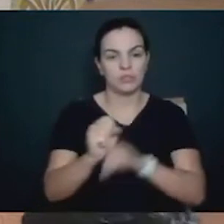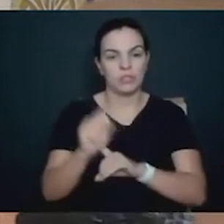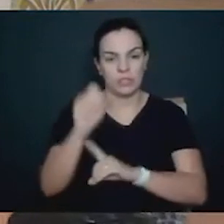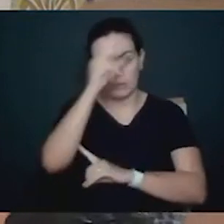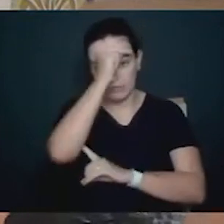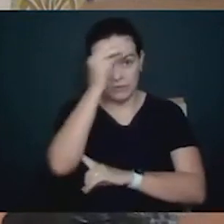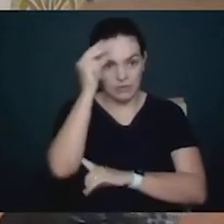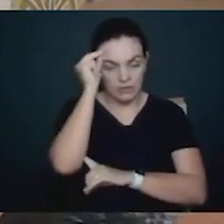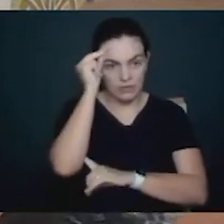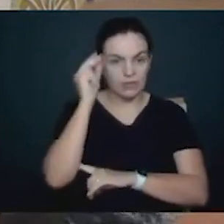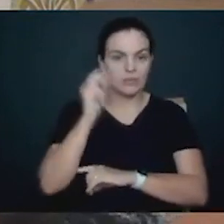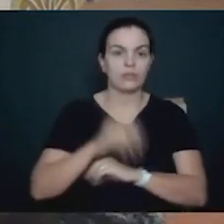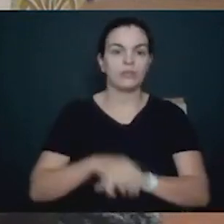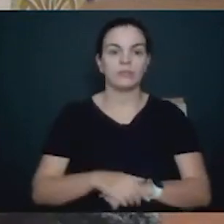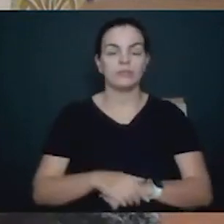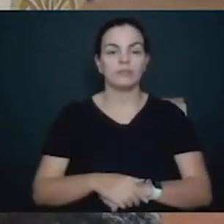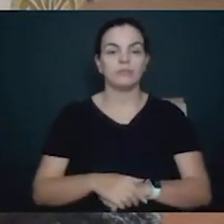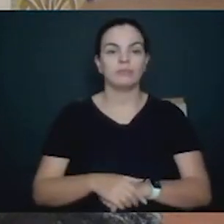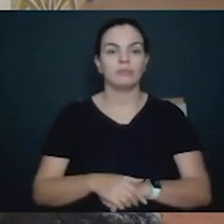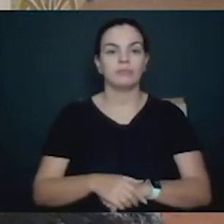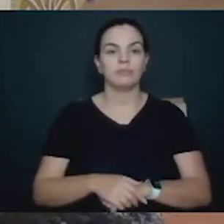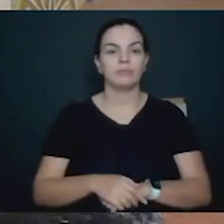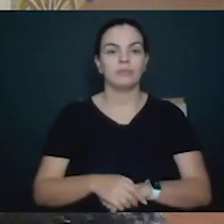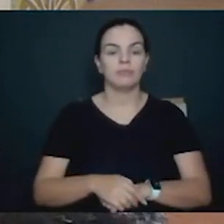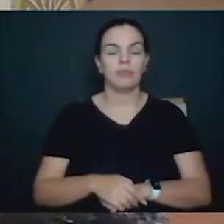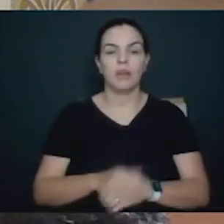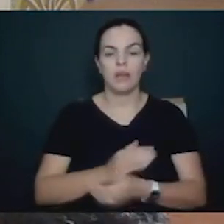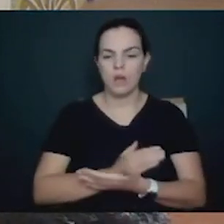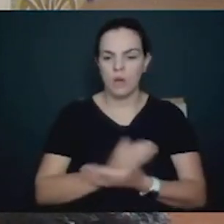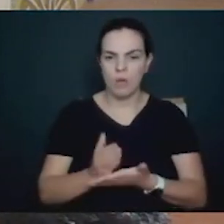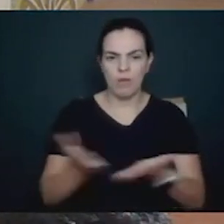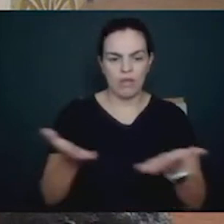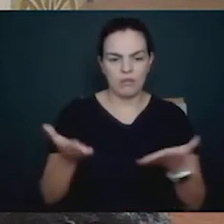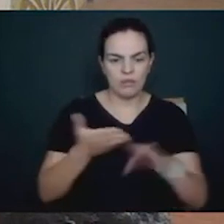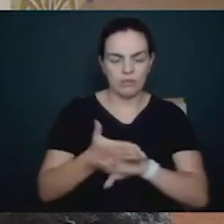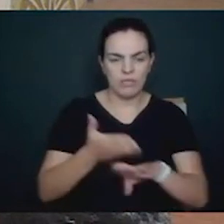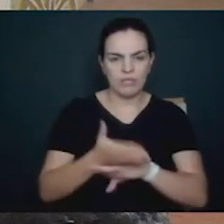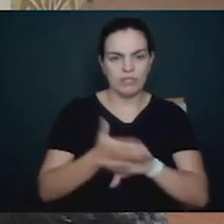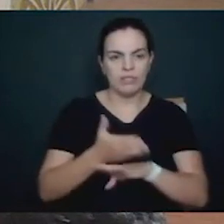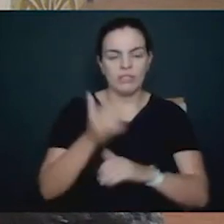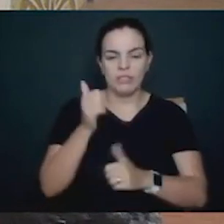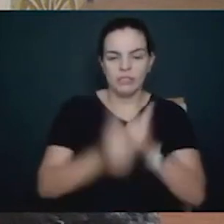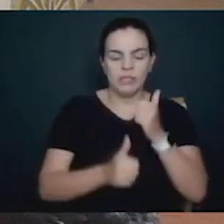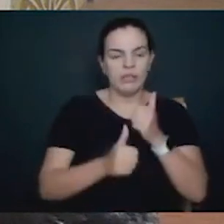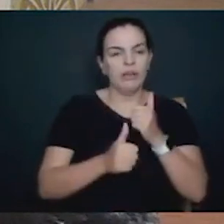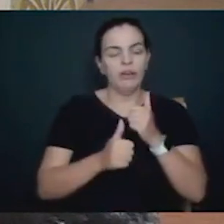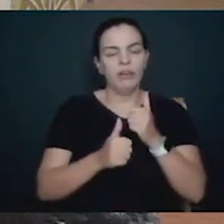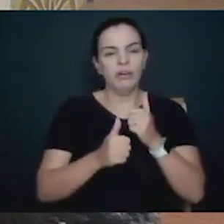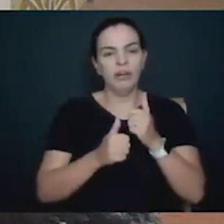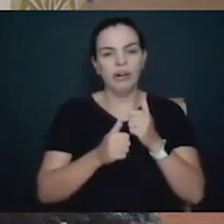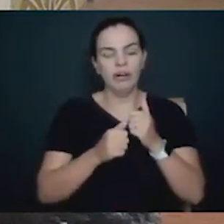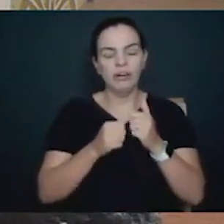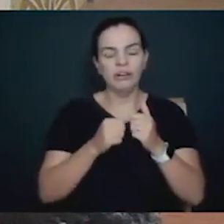de aprendizado mesmo, de inserção, se interessando pelo esporte e tendo seus primeiros contatos com uma modalidade e que não